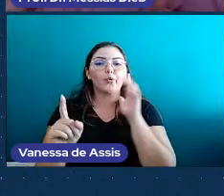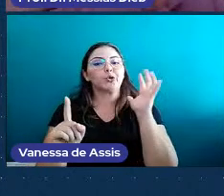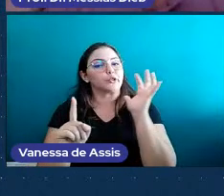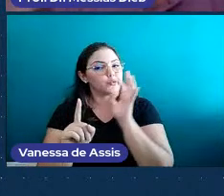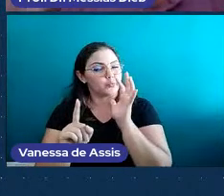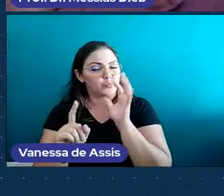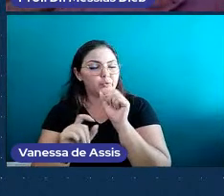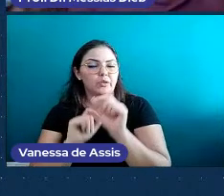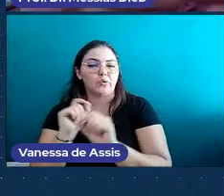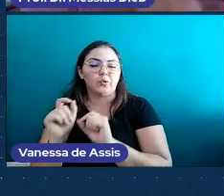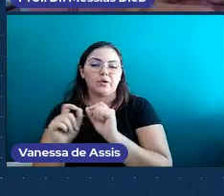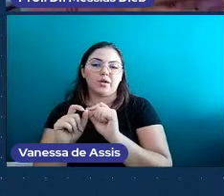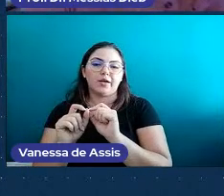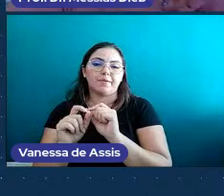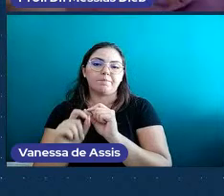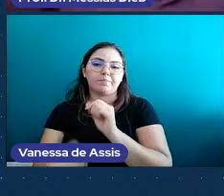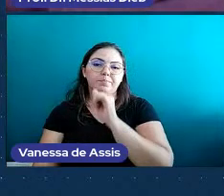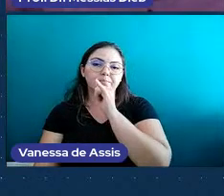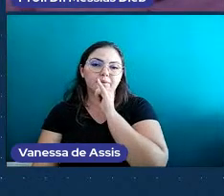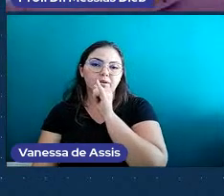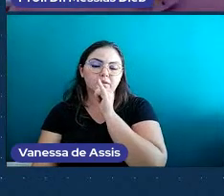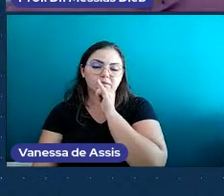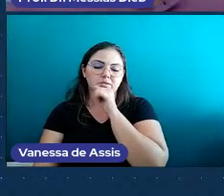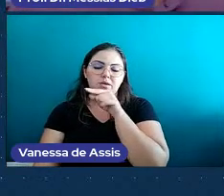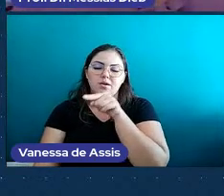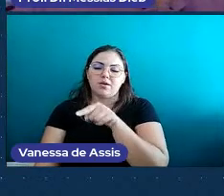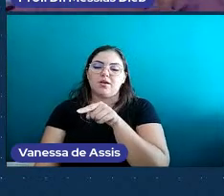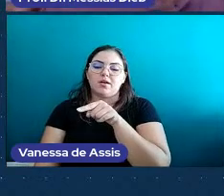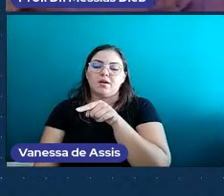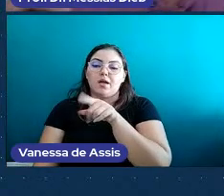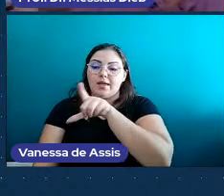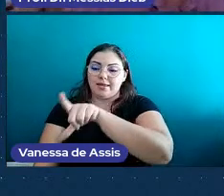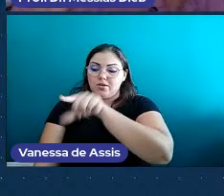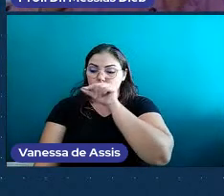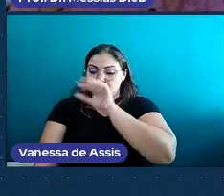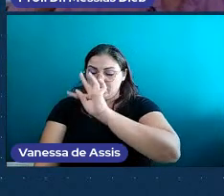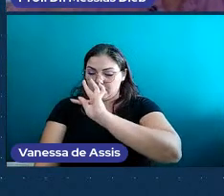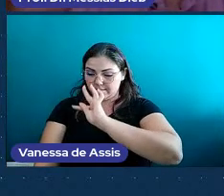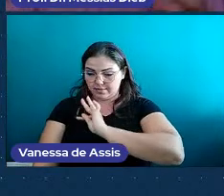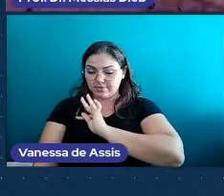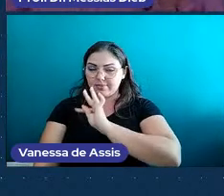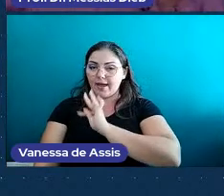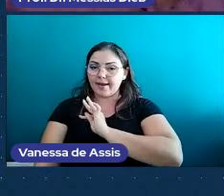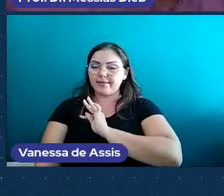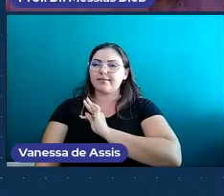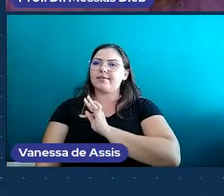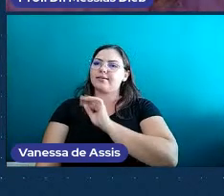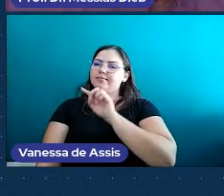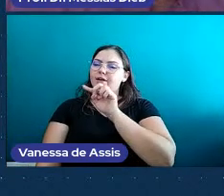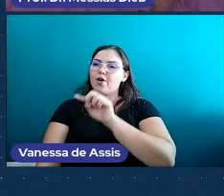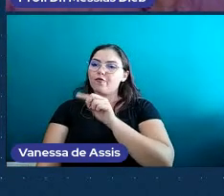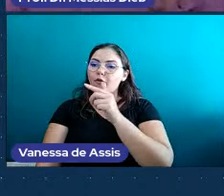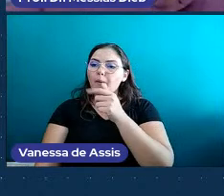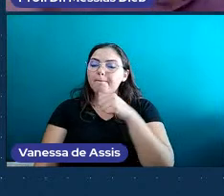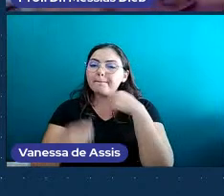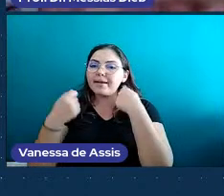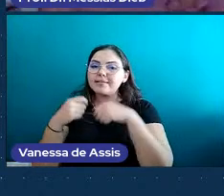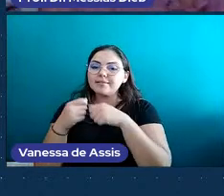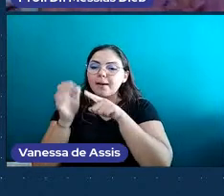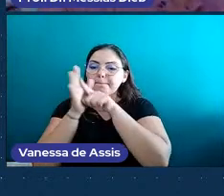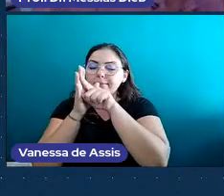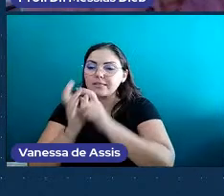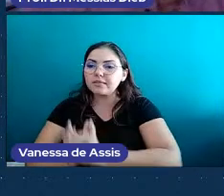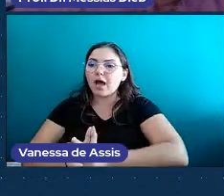a uma população menor ou uma população grande? Ou seja, eu vou pesquisar com grande quantidade de pessoas ou com